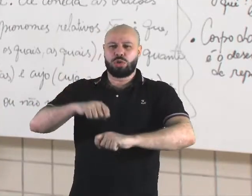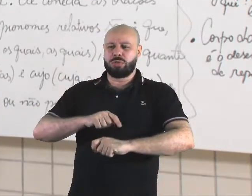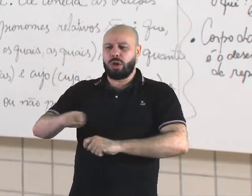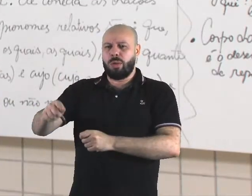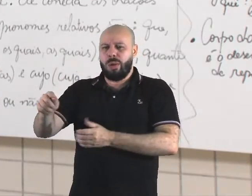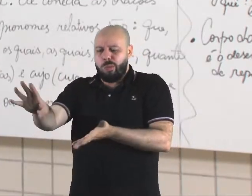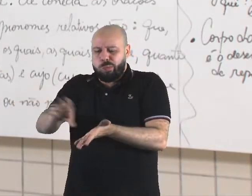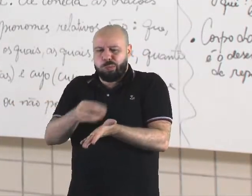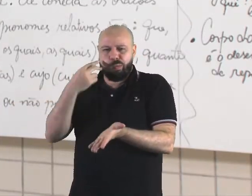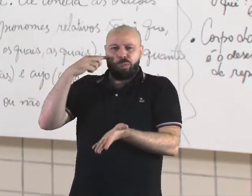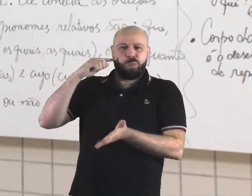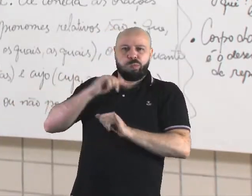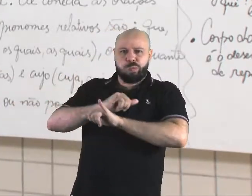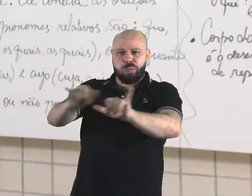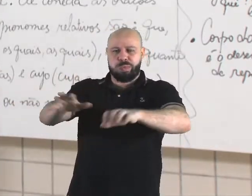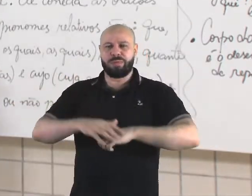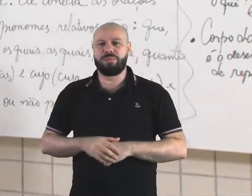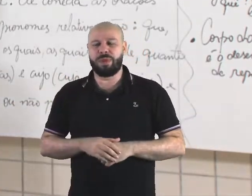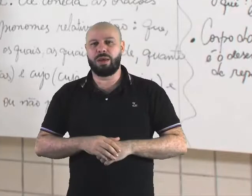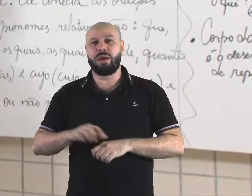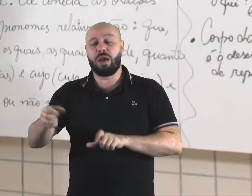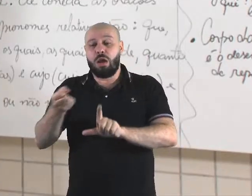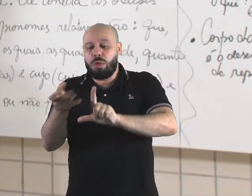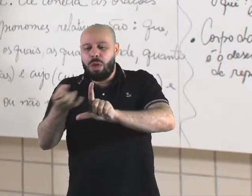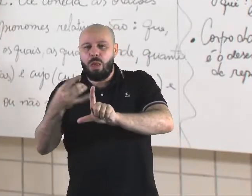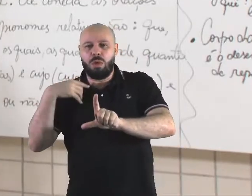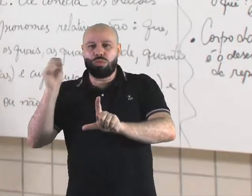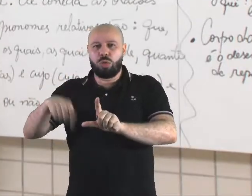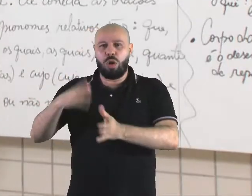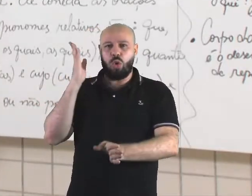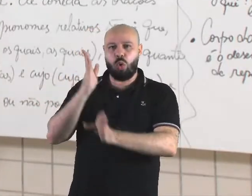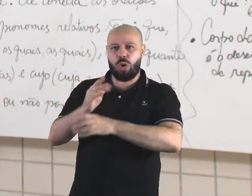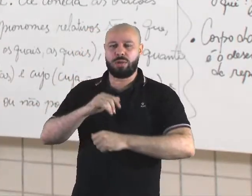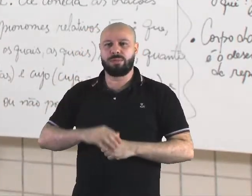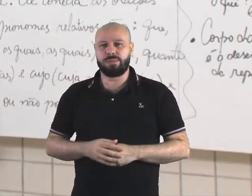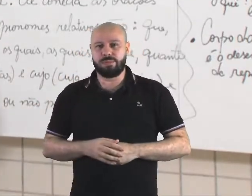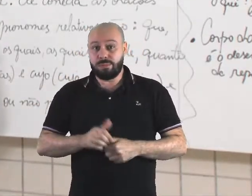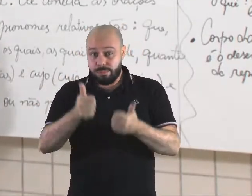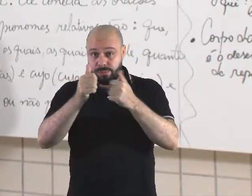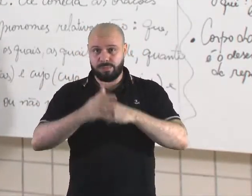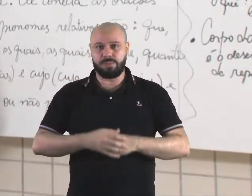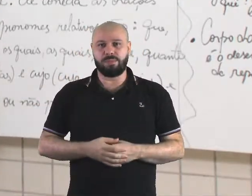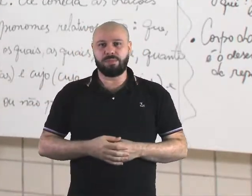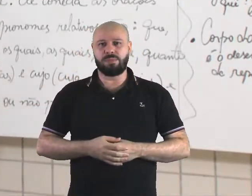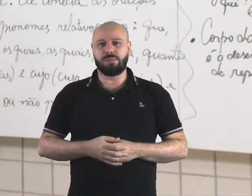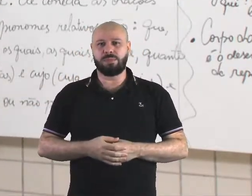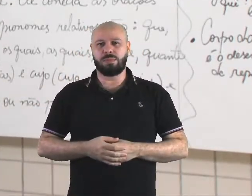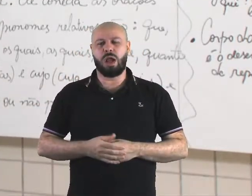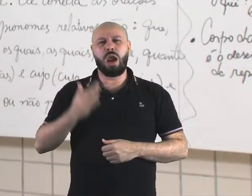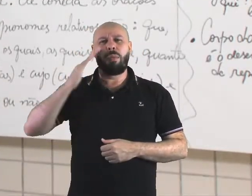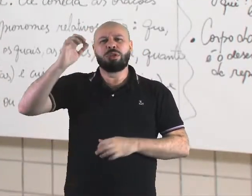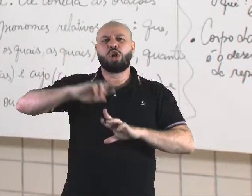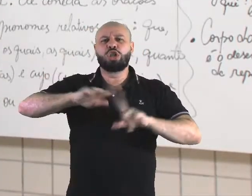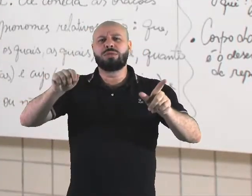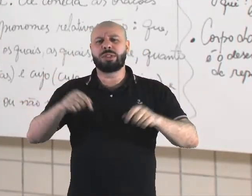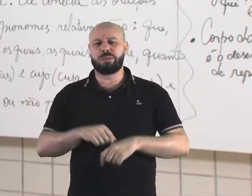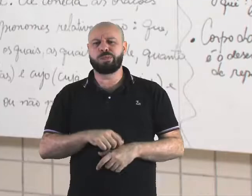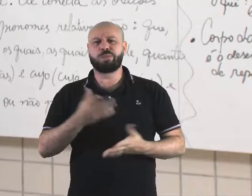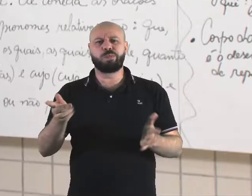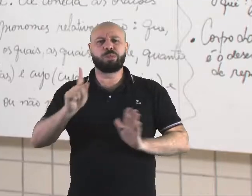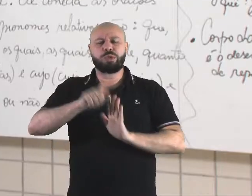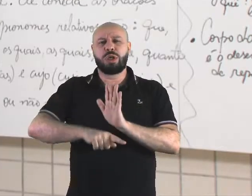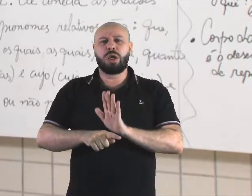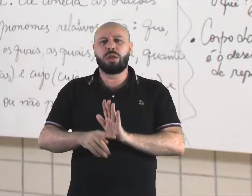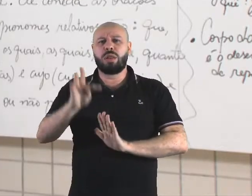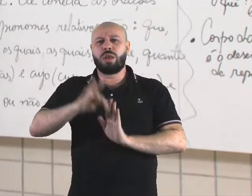esses meios aí de comunicação, as reportagens são veiculadas, tá bom? E qual é a principal diferença entre os gêneros